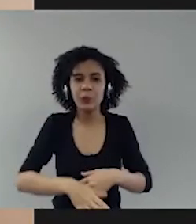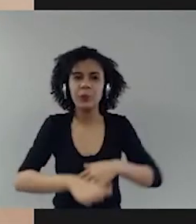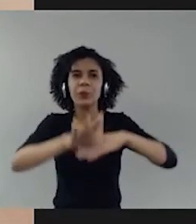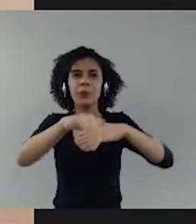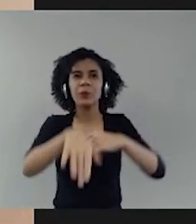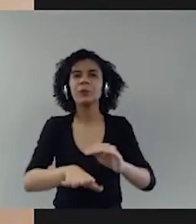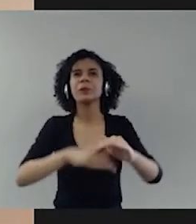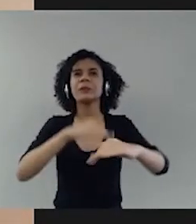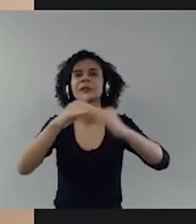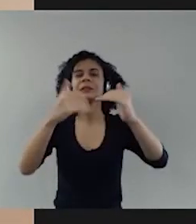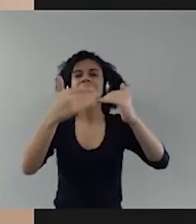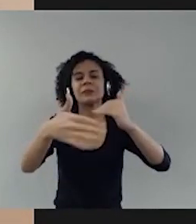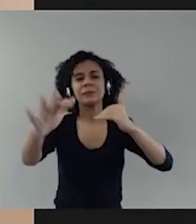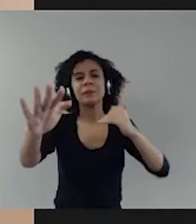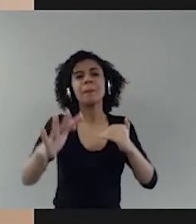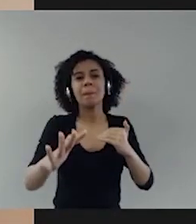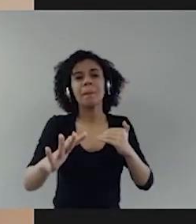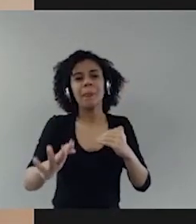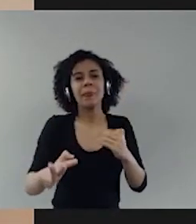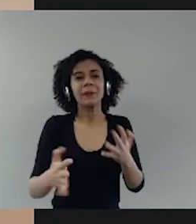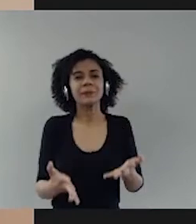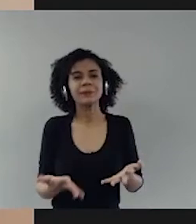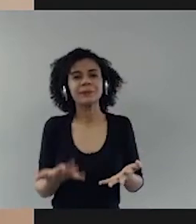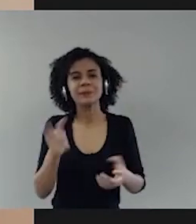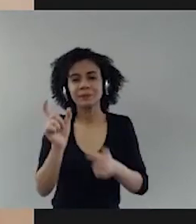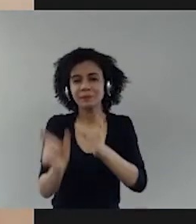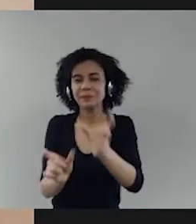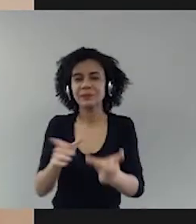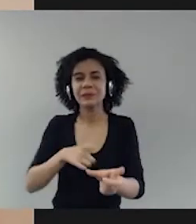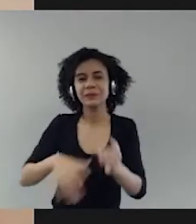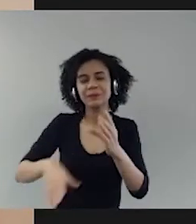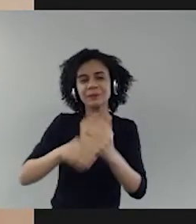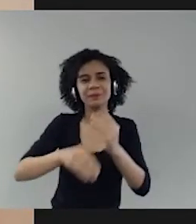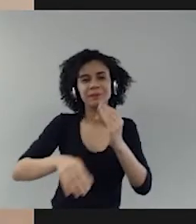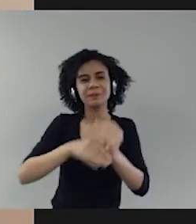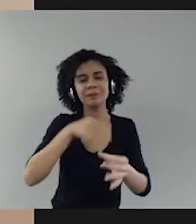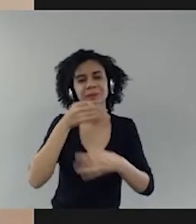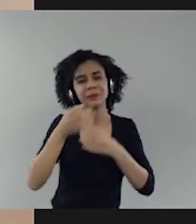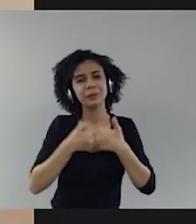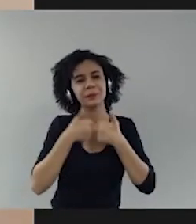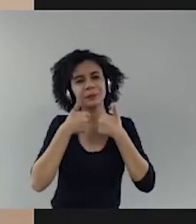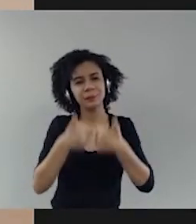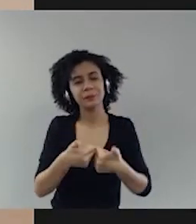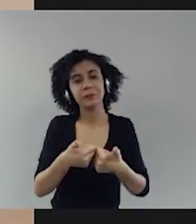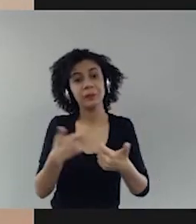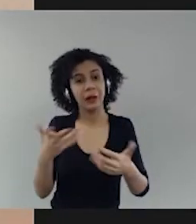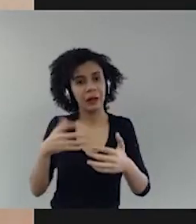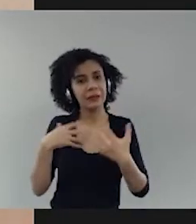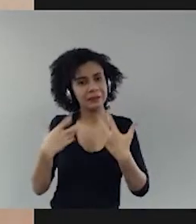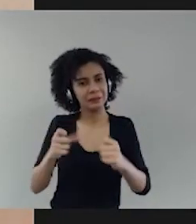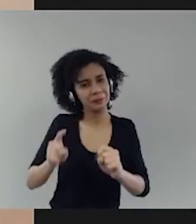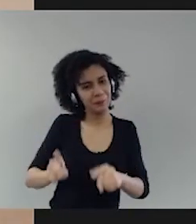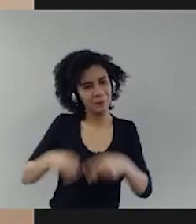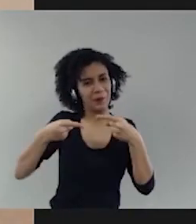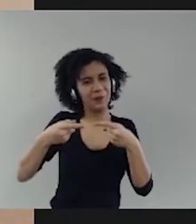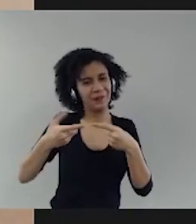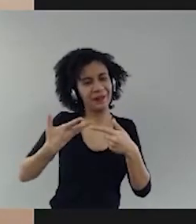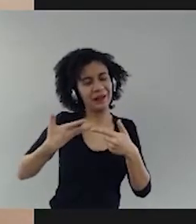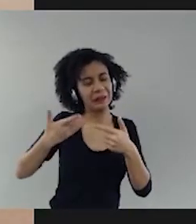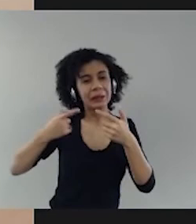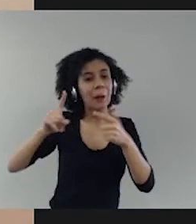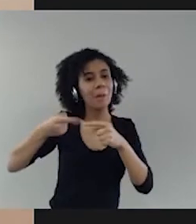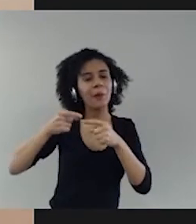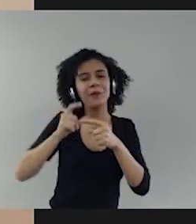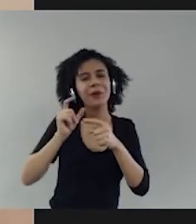né? Cada um com os seus acréscimos. E vou aceitar a provocação do colega,